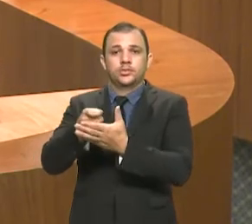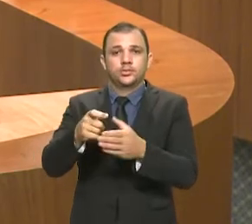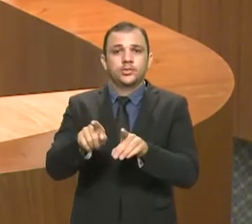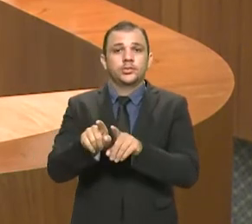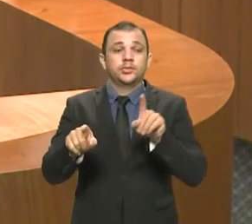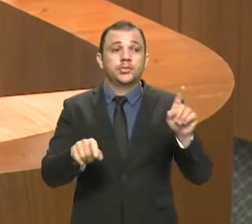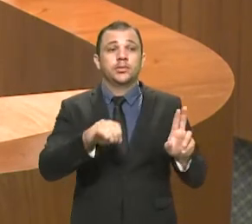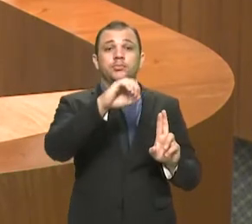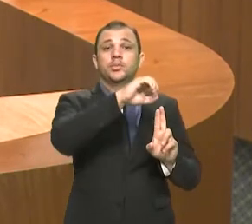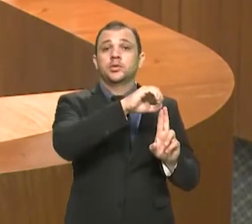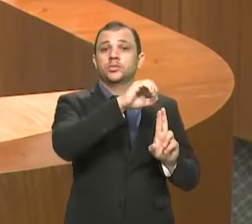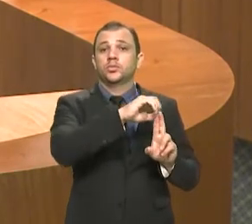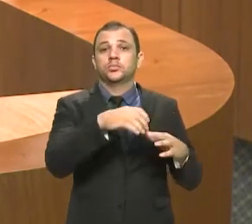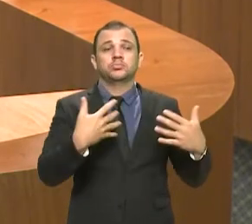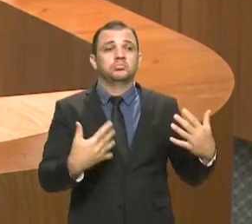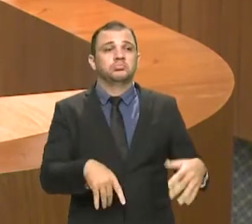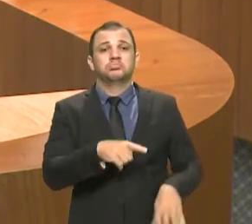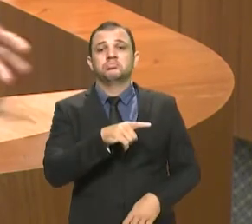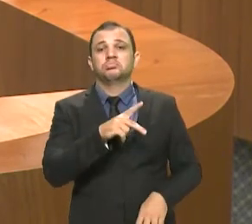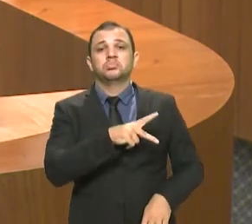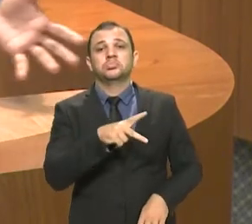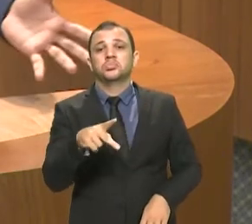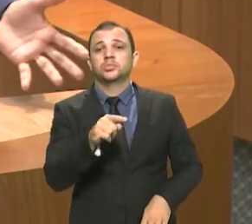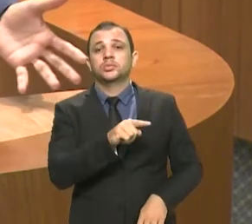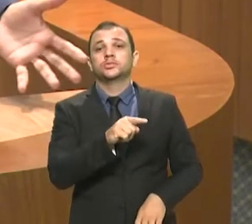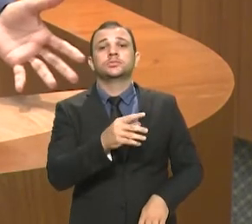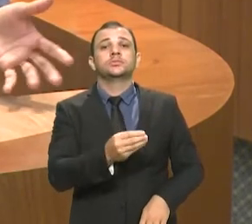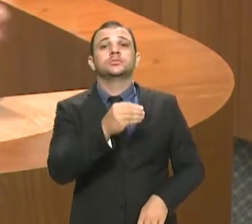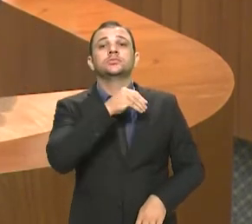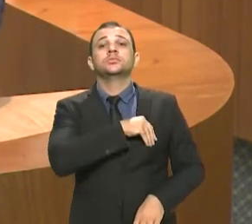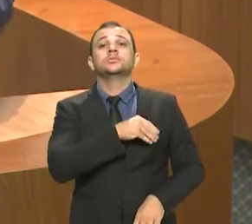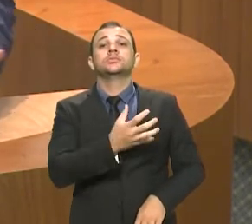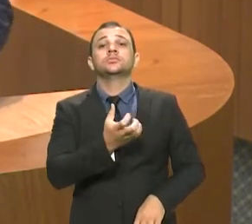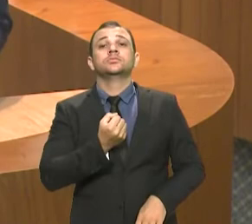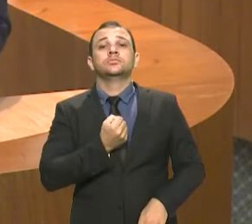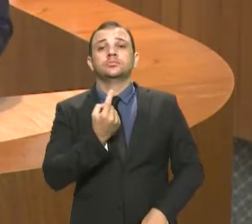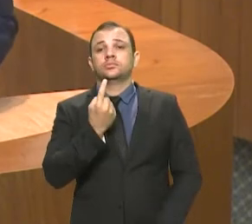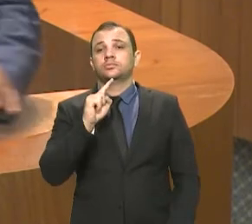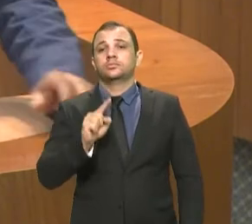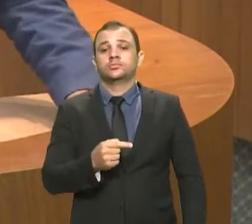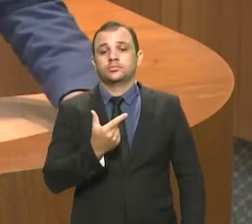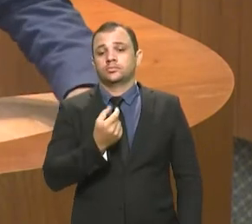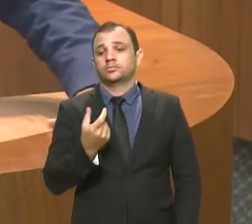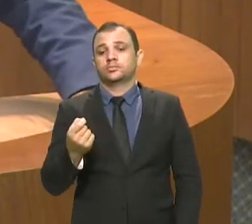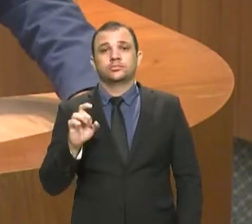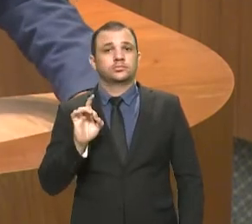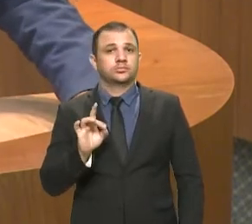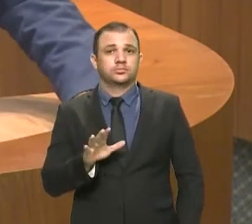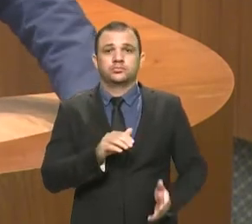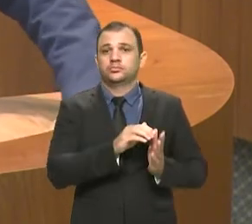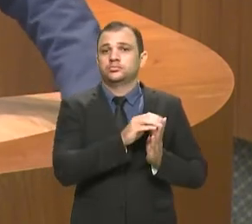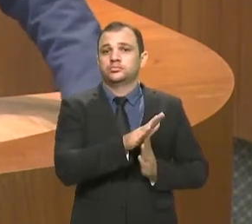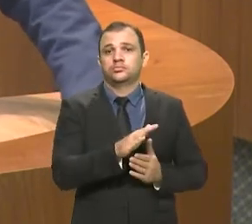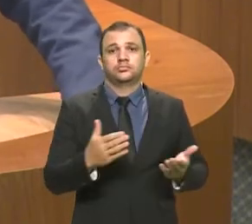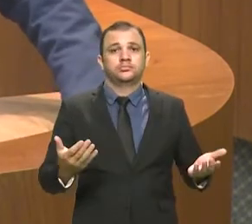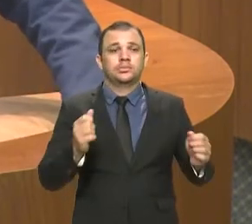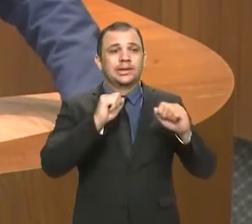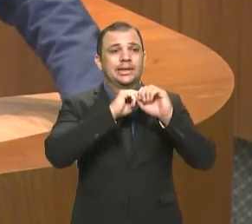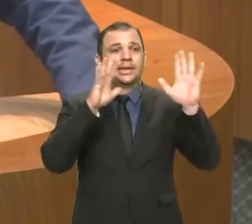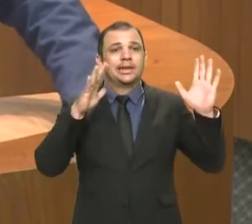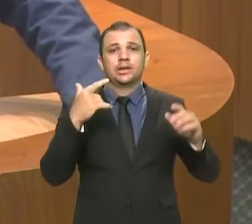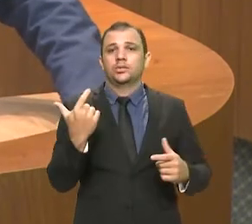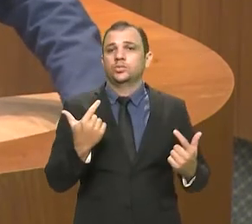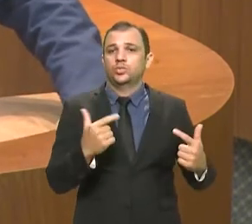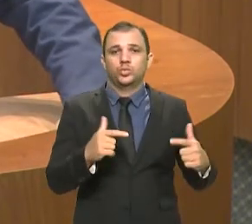impressionante, professores receberam somente 1.200 de sobra, não tem transparência, e é por isso que nós solicitamos ao prefeito da